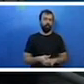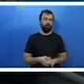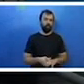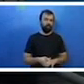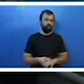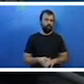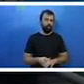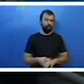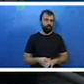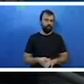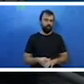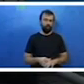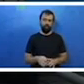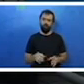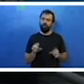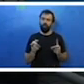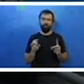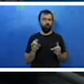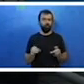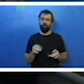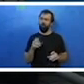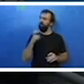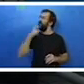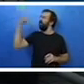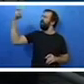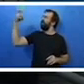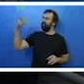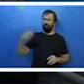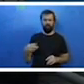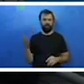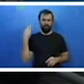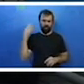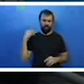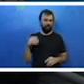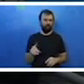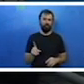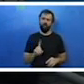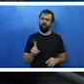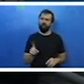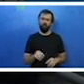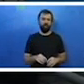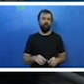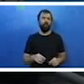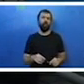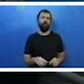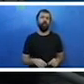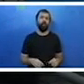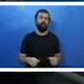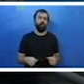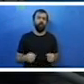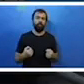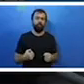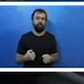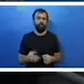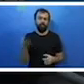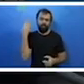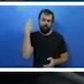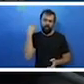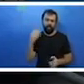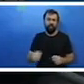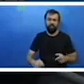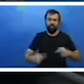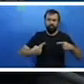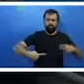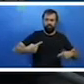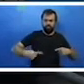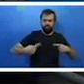de 1822. Começou com essas revoluções. Foi regada à morte, a prejuízos, a